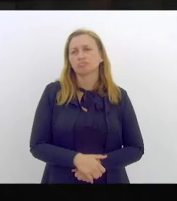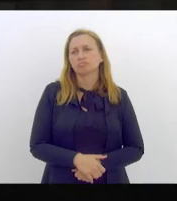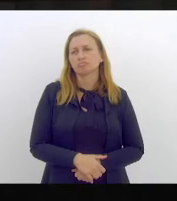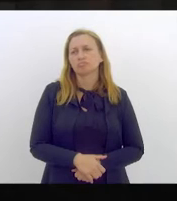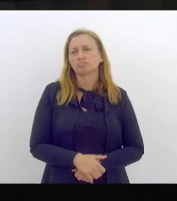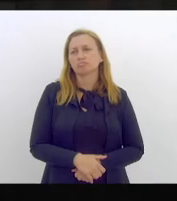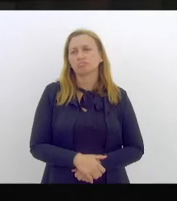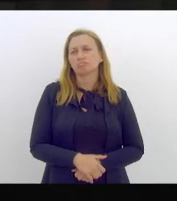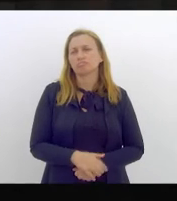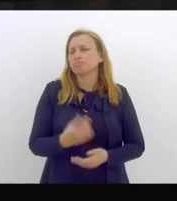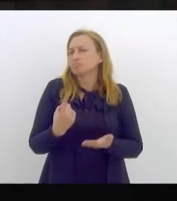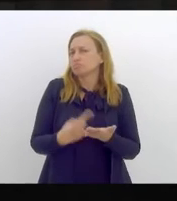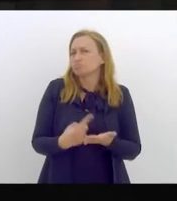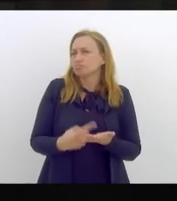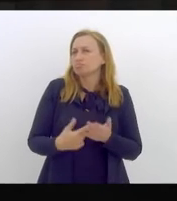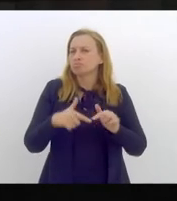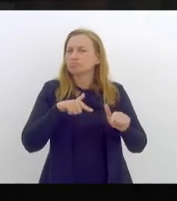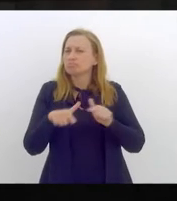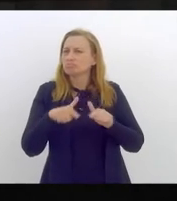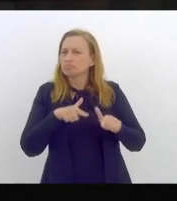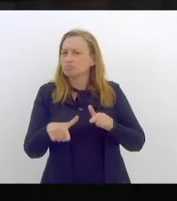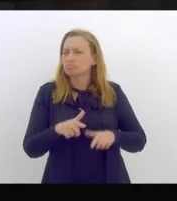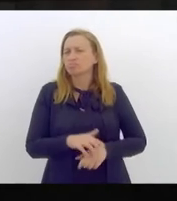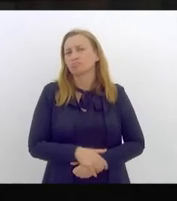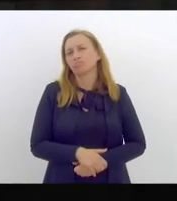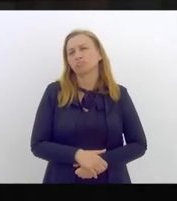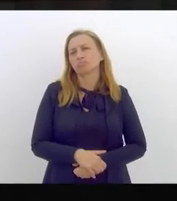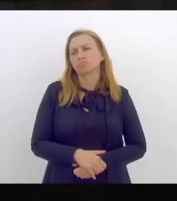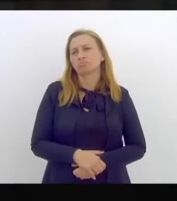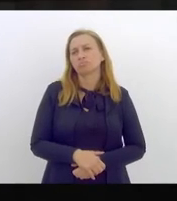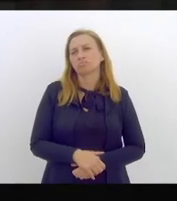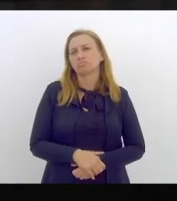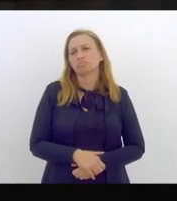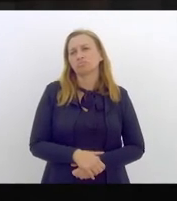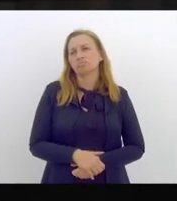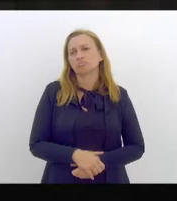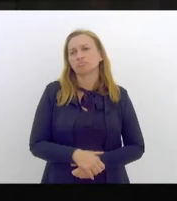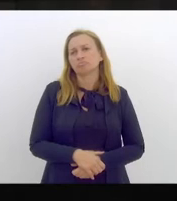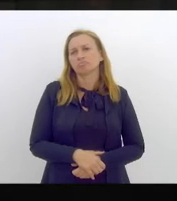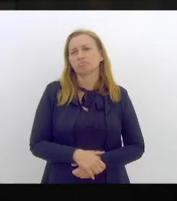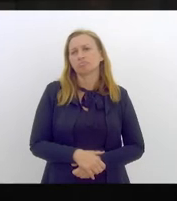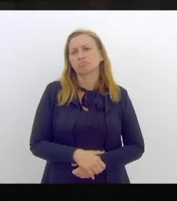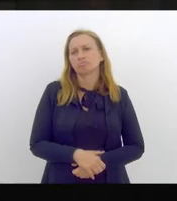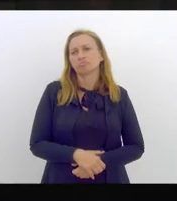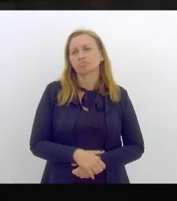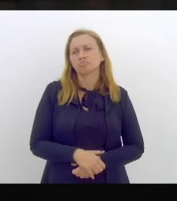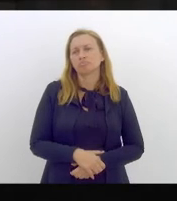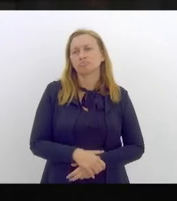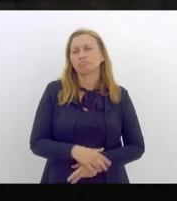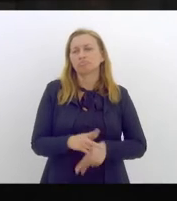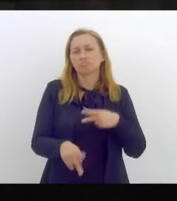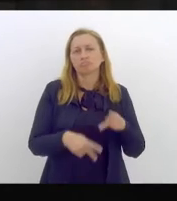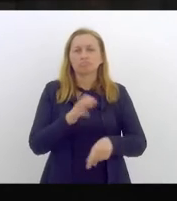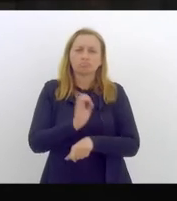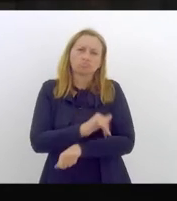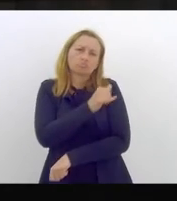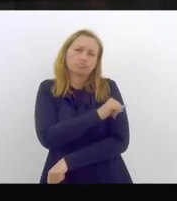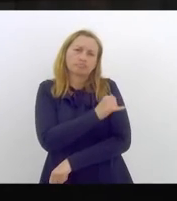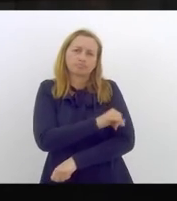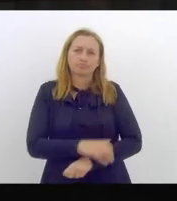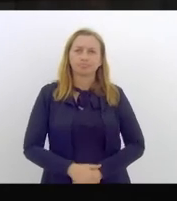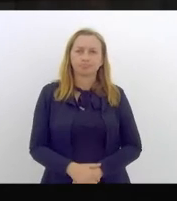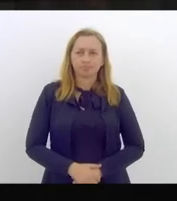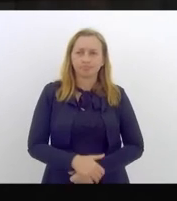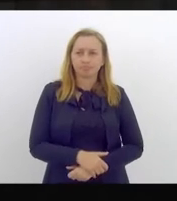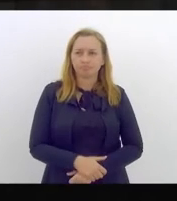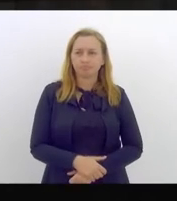de acordo com o trabalho que foi feito, não, com a população do Estado do Rio de Janeiro. Quer